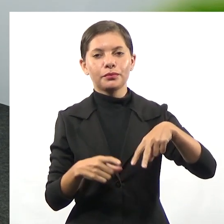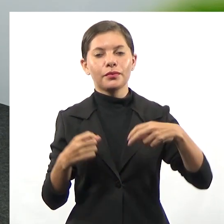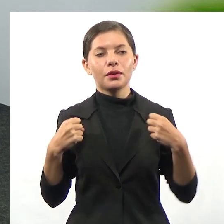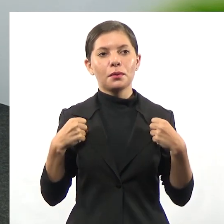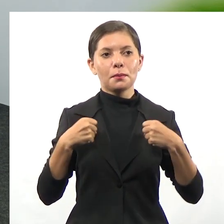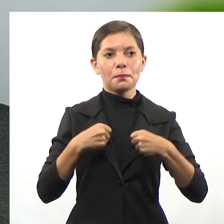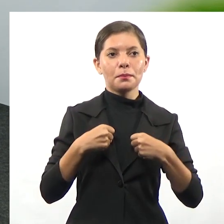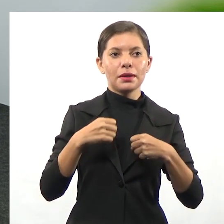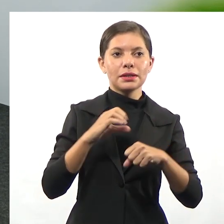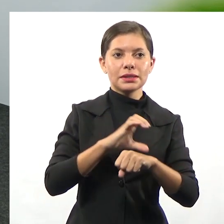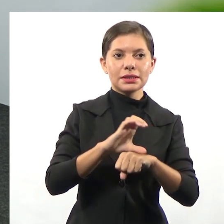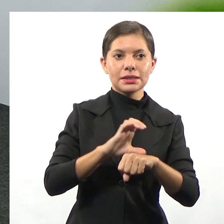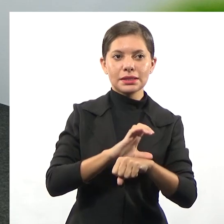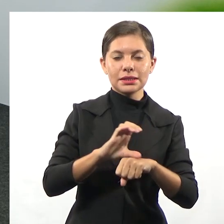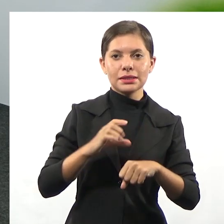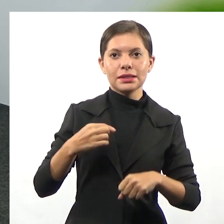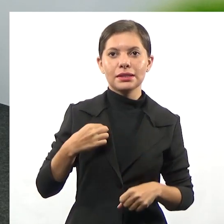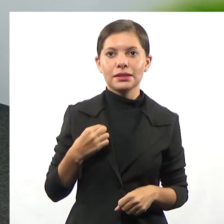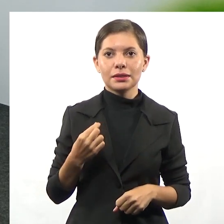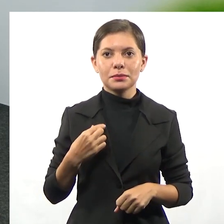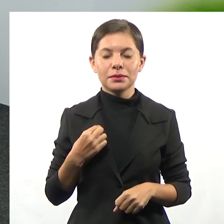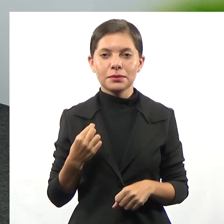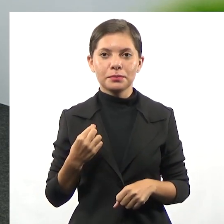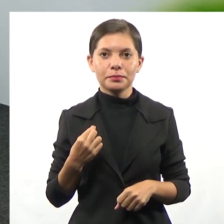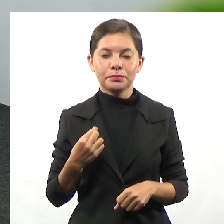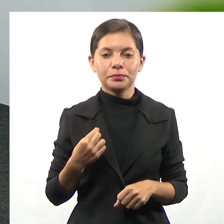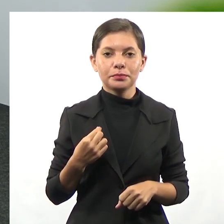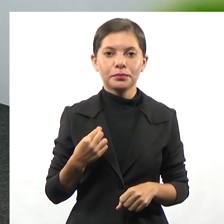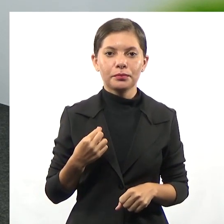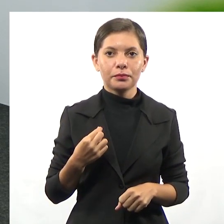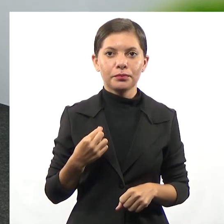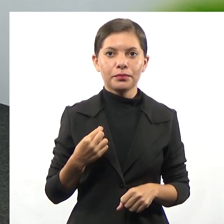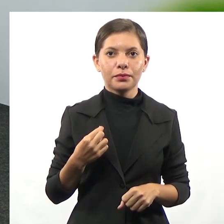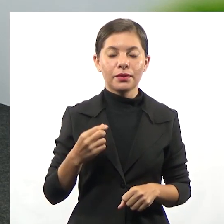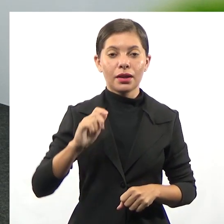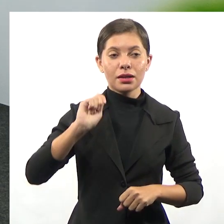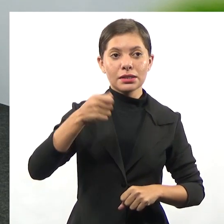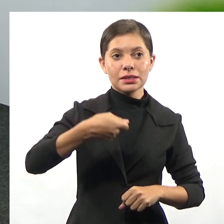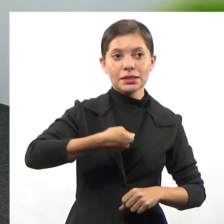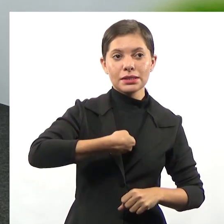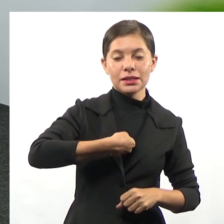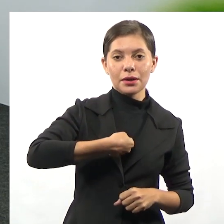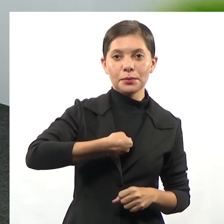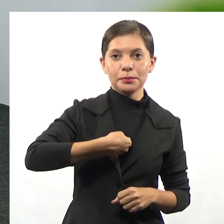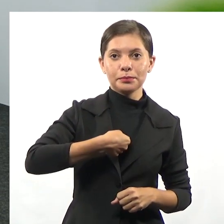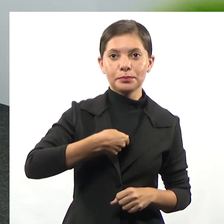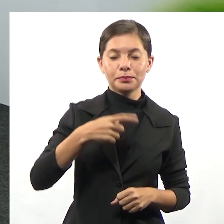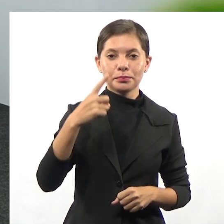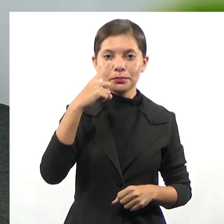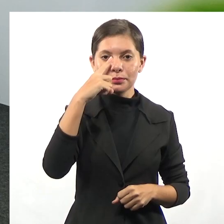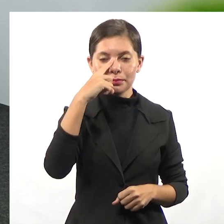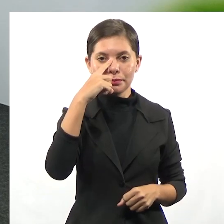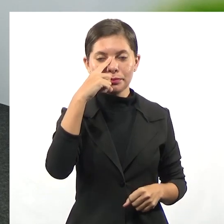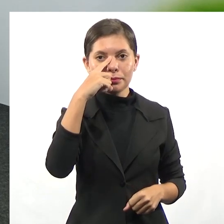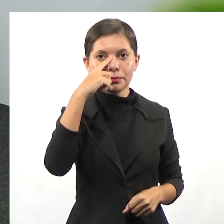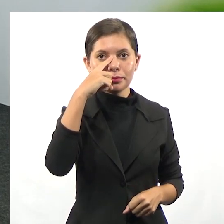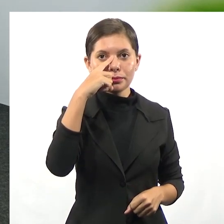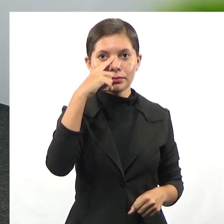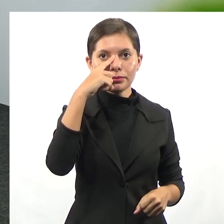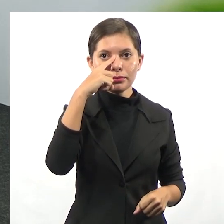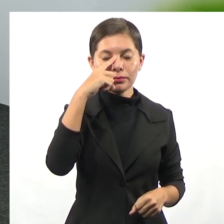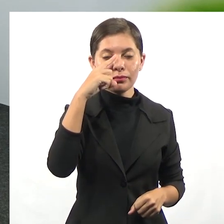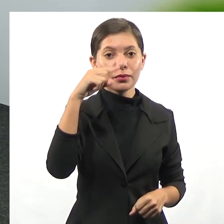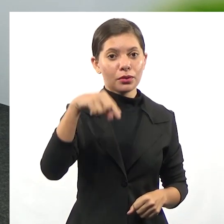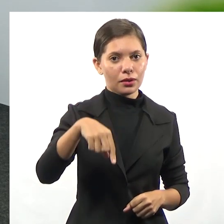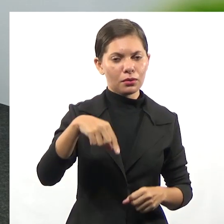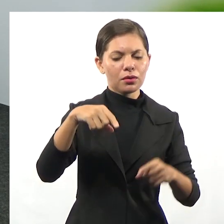sinal para a comunidade surda, Rafael Nink. Estou dentro do estúdio do IFRO Campus Porto Velho, Zona Norte, uma plotagem